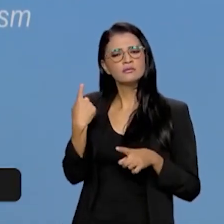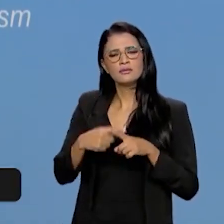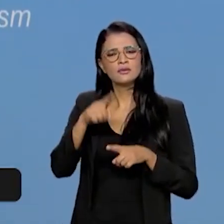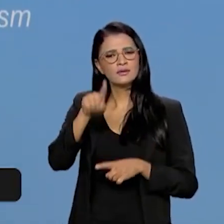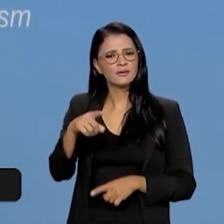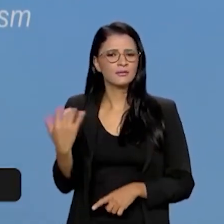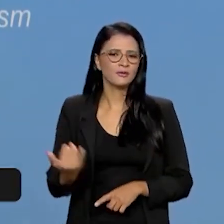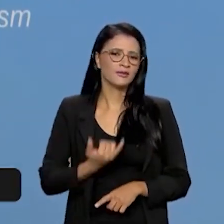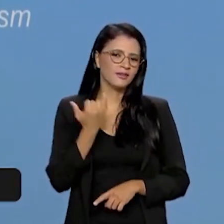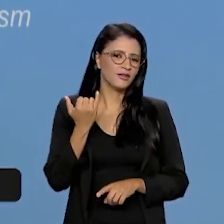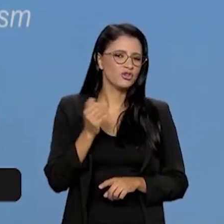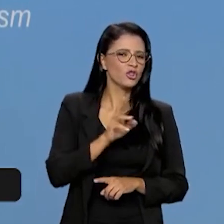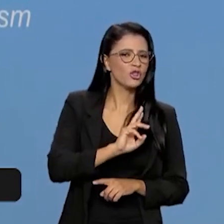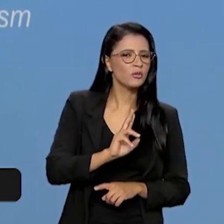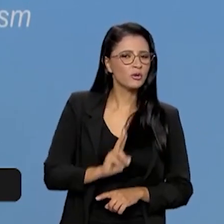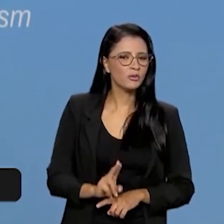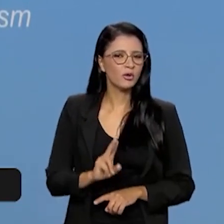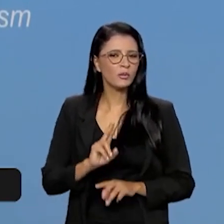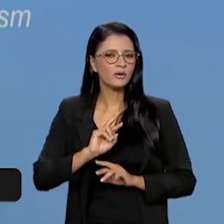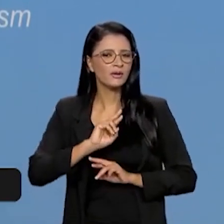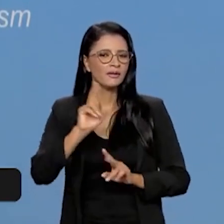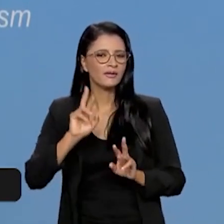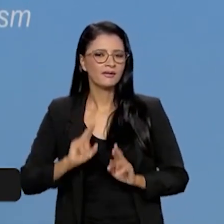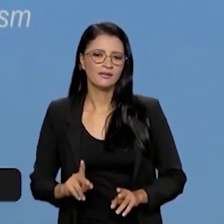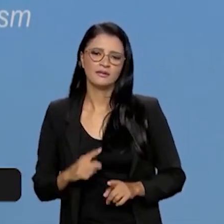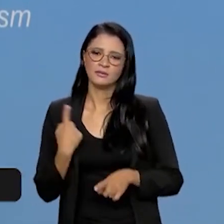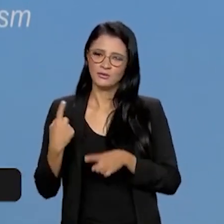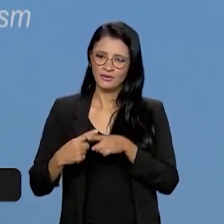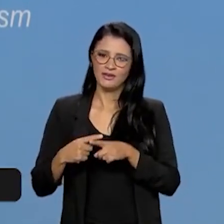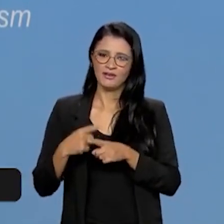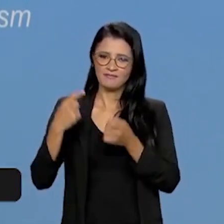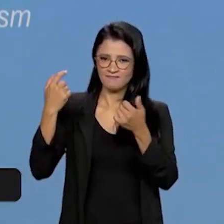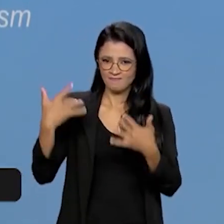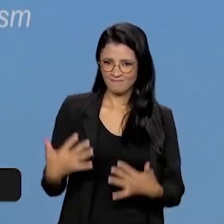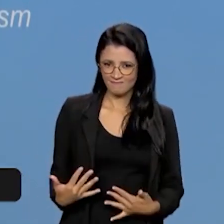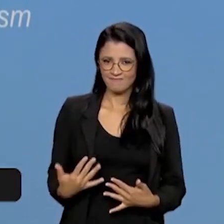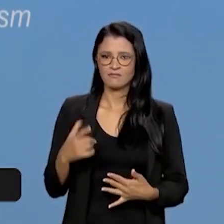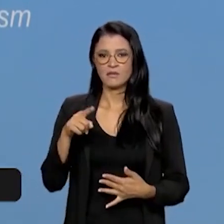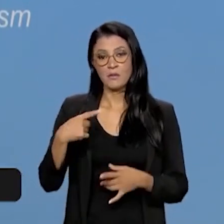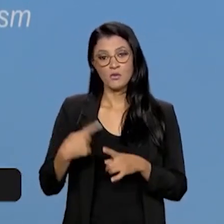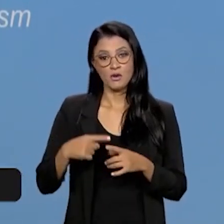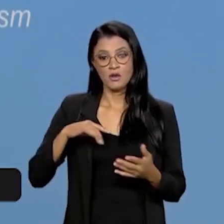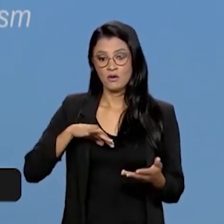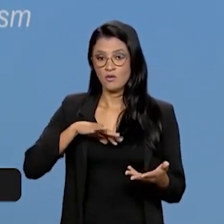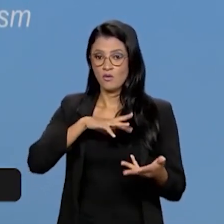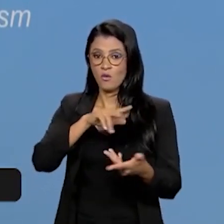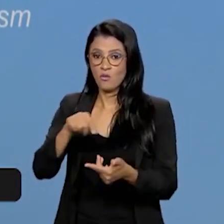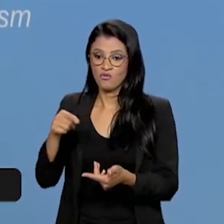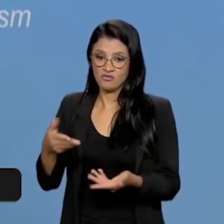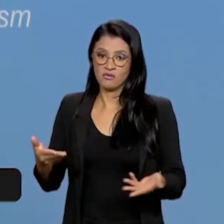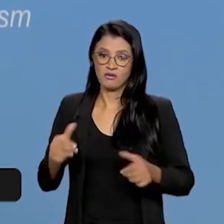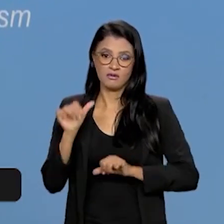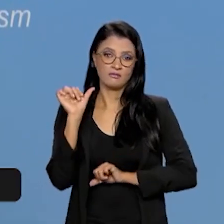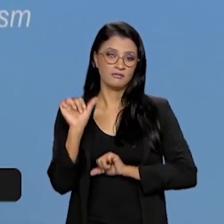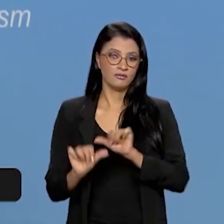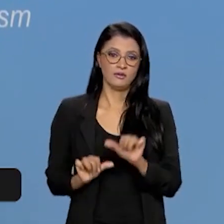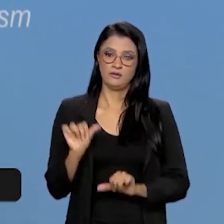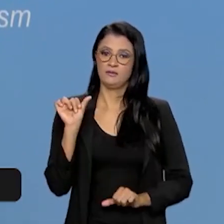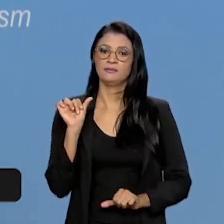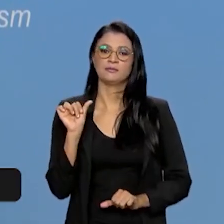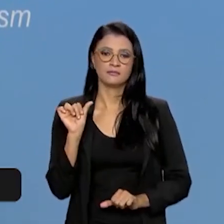nisso? O que é importante é que o mundo está mudando. Não é